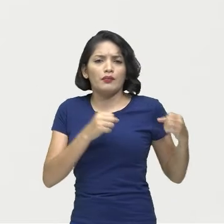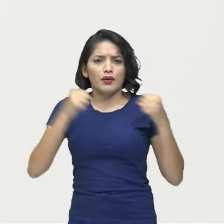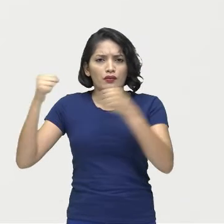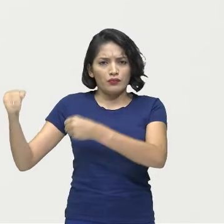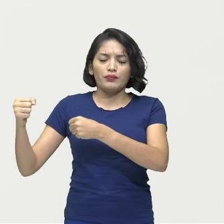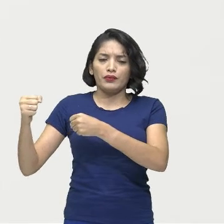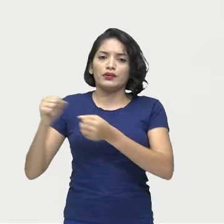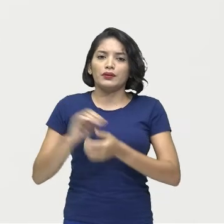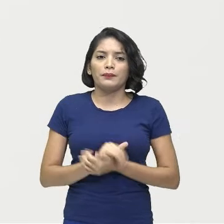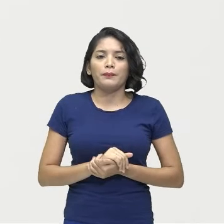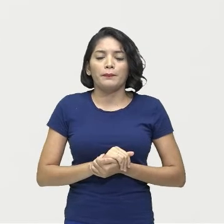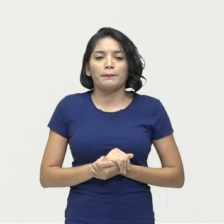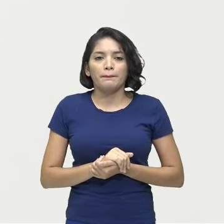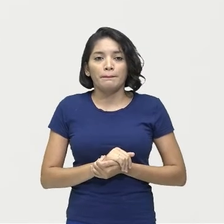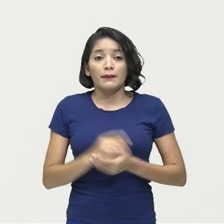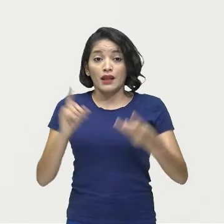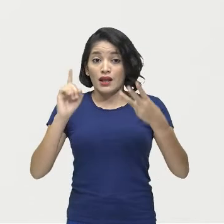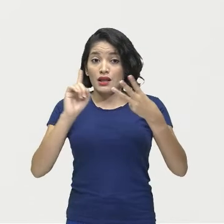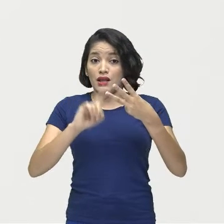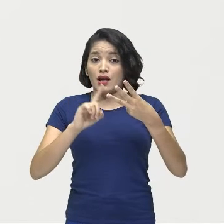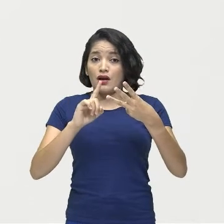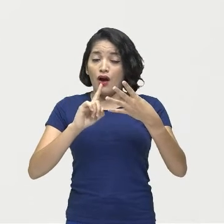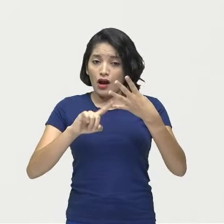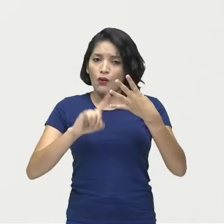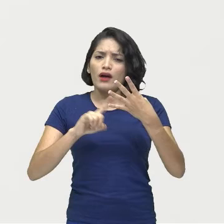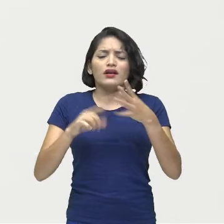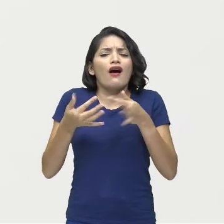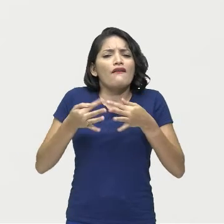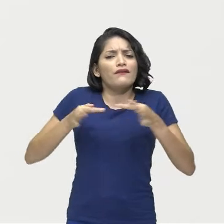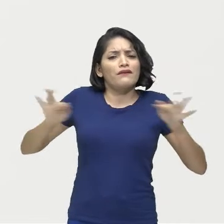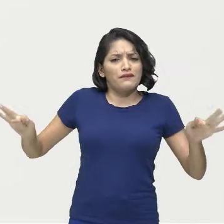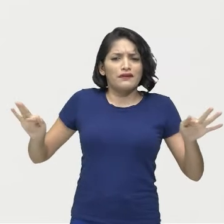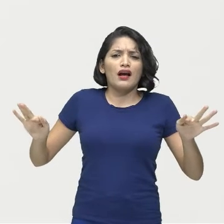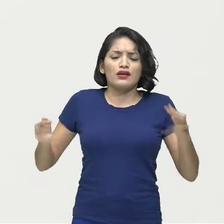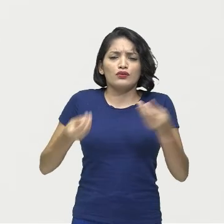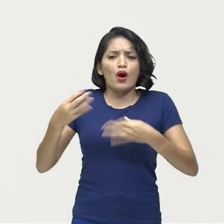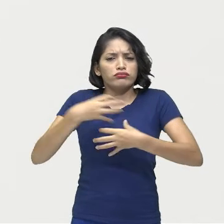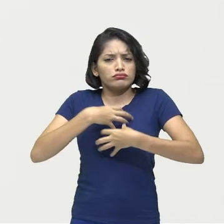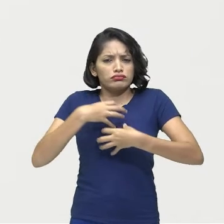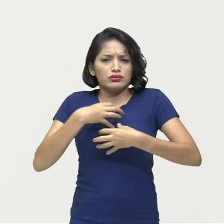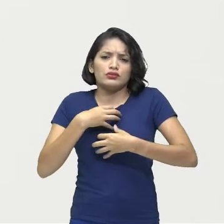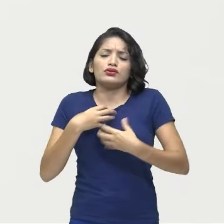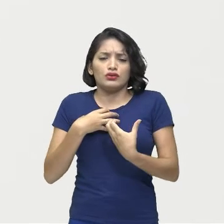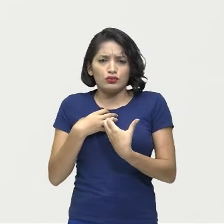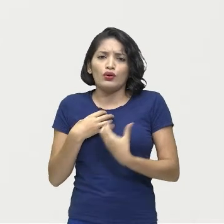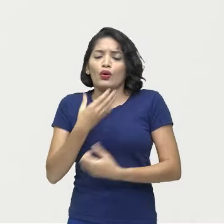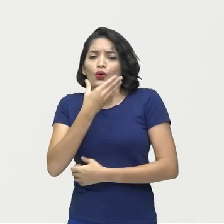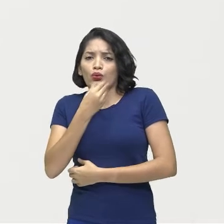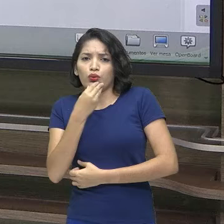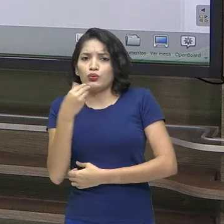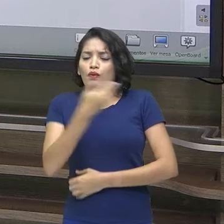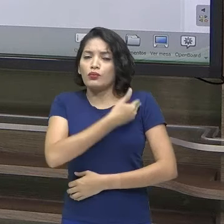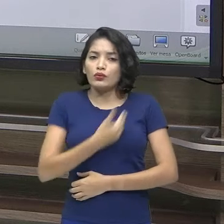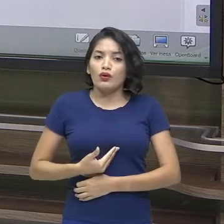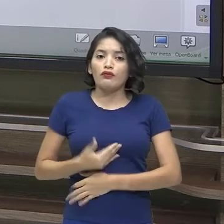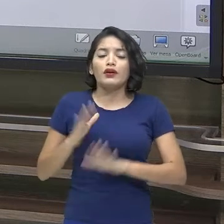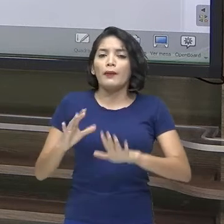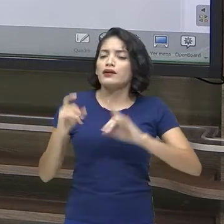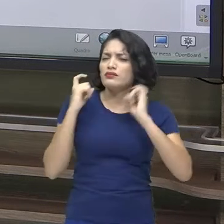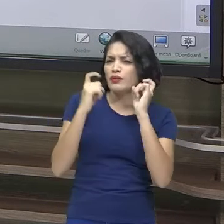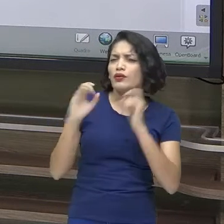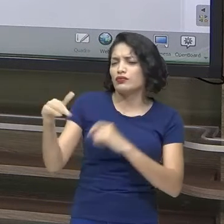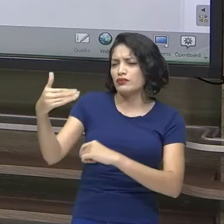uma frase que vai resumir muito bem a ação de Stalin durante seu governo. Não se preocupem que vocês vão ver isso